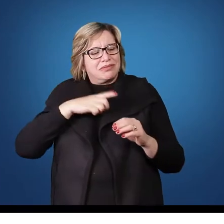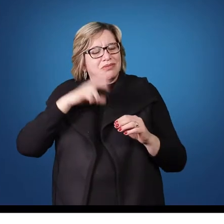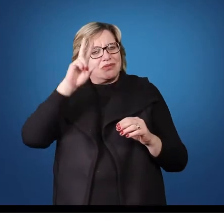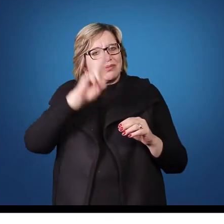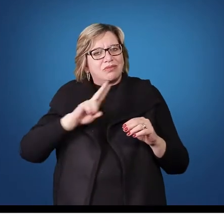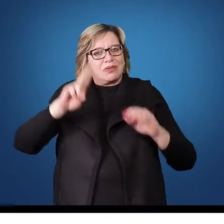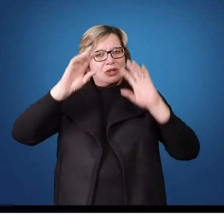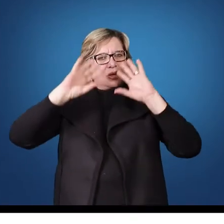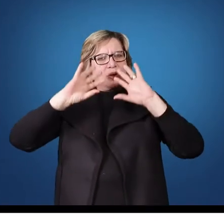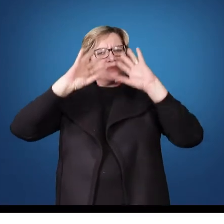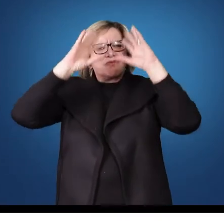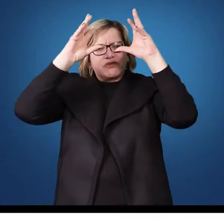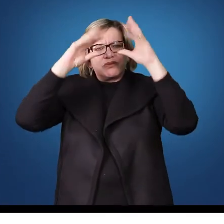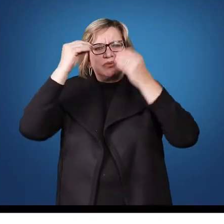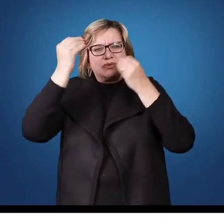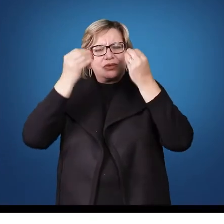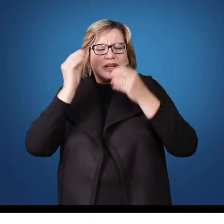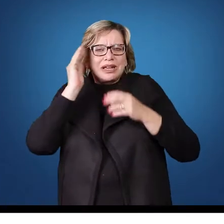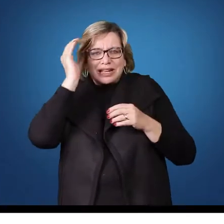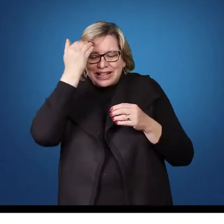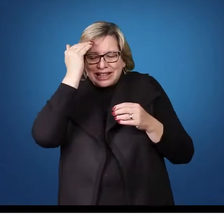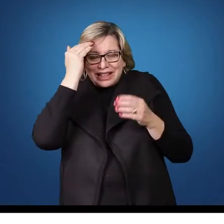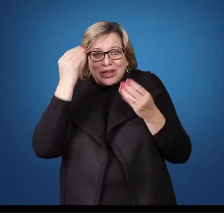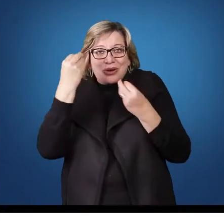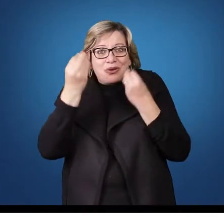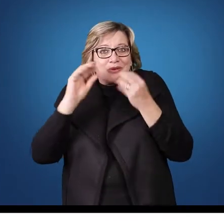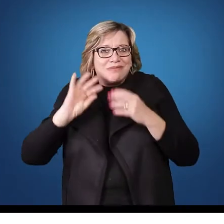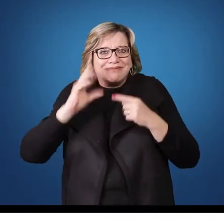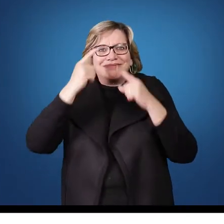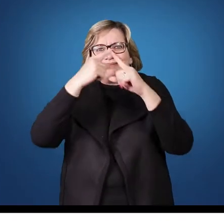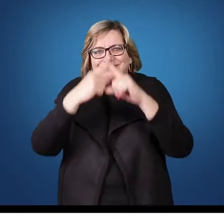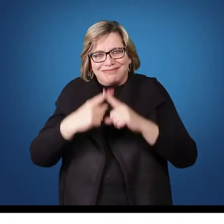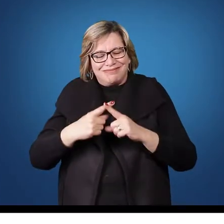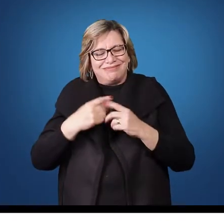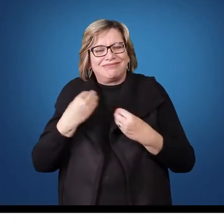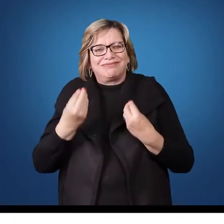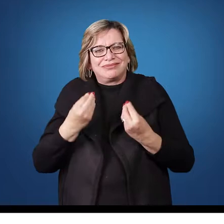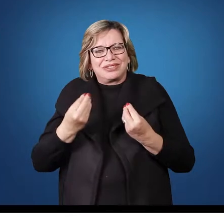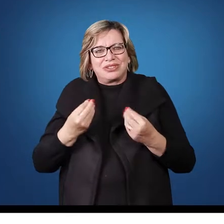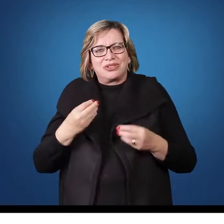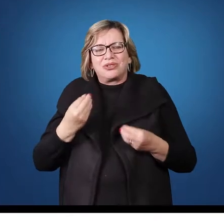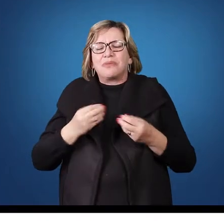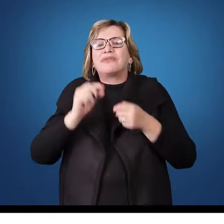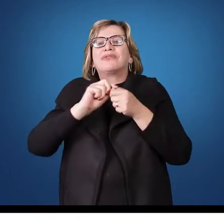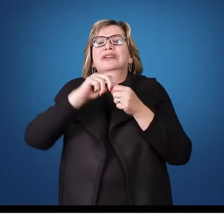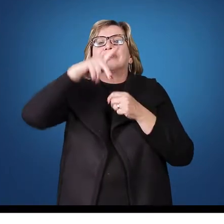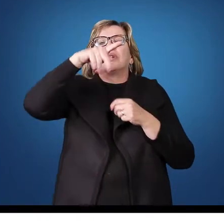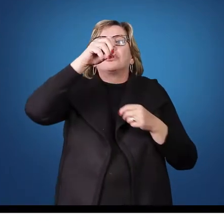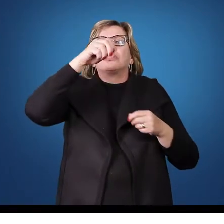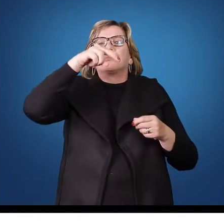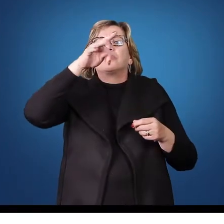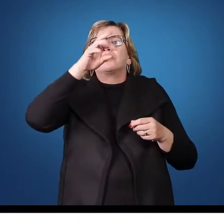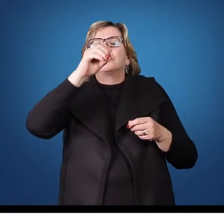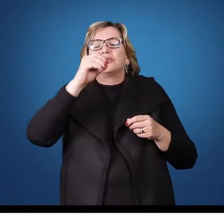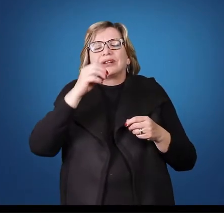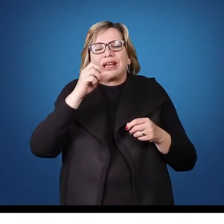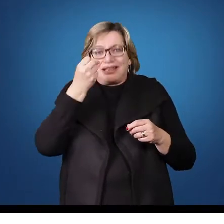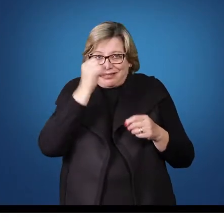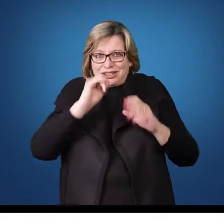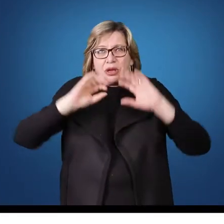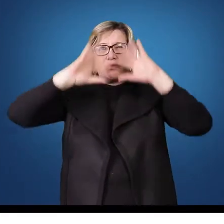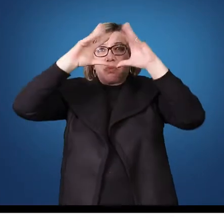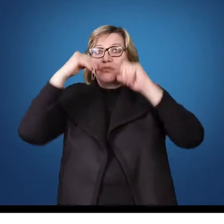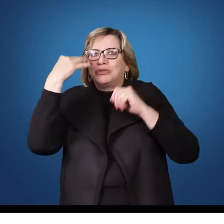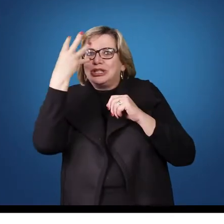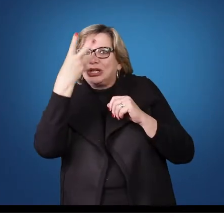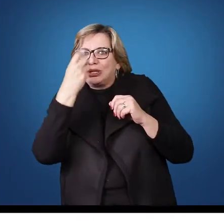toque já numa função entendendo o jogo. Porque, na verdade, como é que faz ponto no voleibol? É pelo toque mais bonito ou colocando a bola no